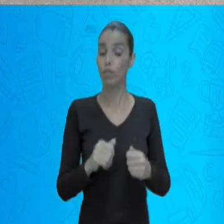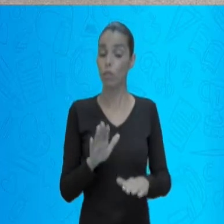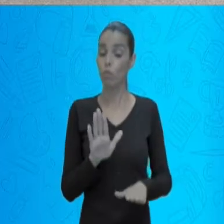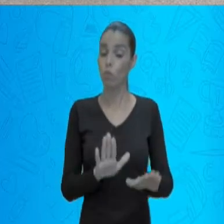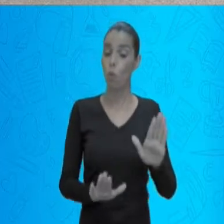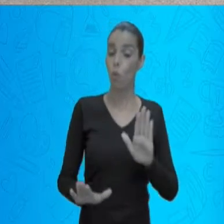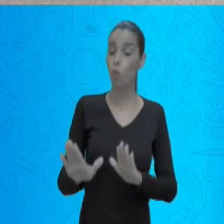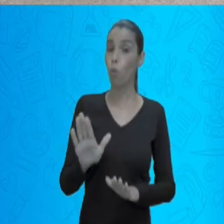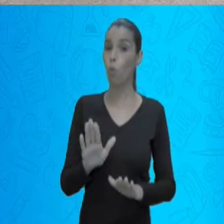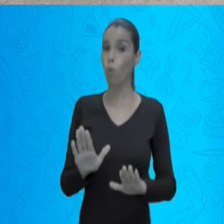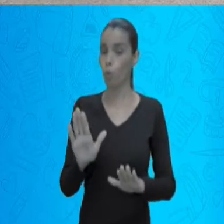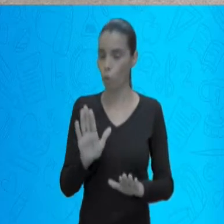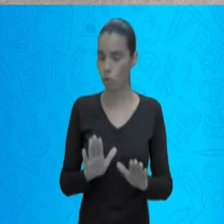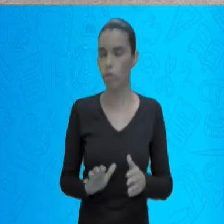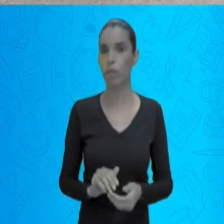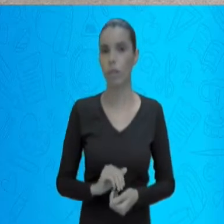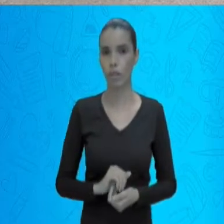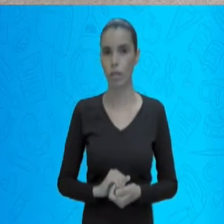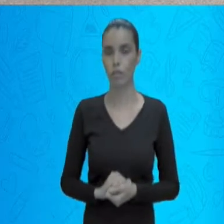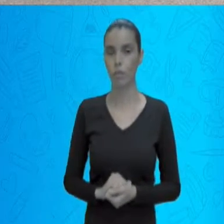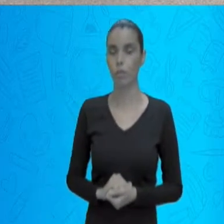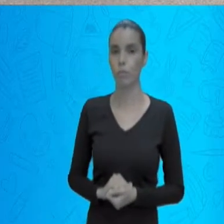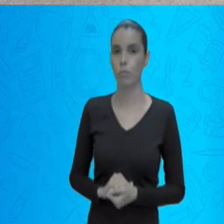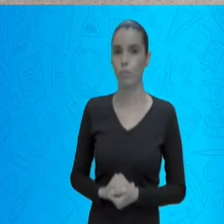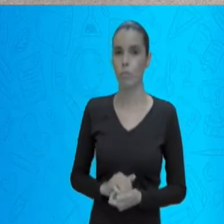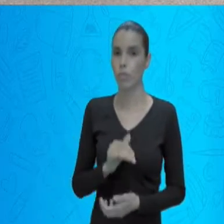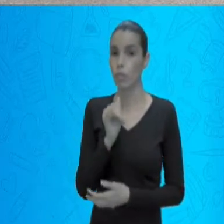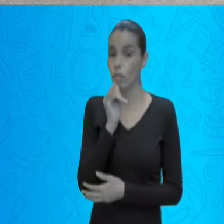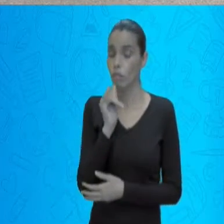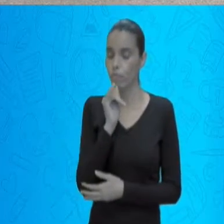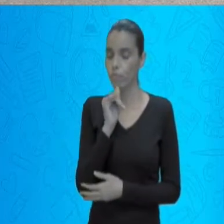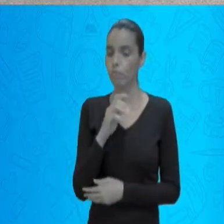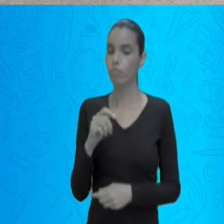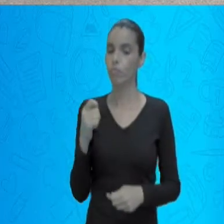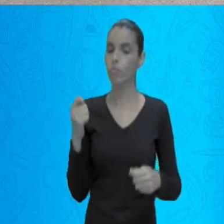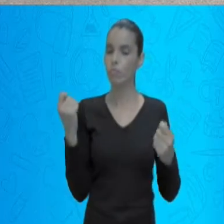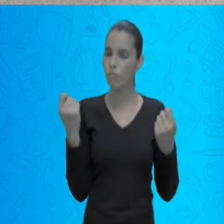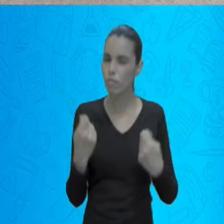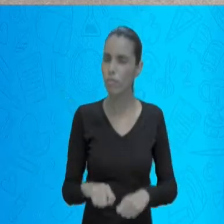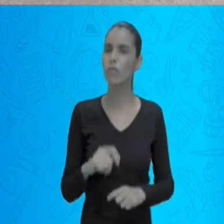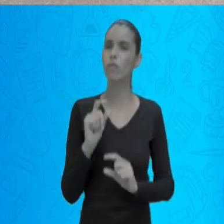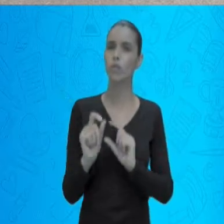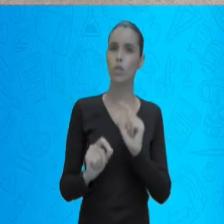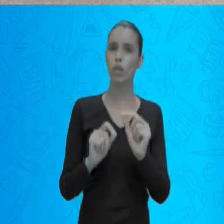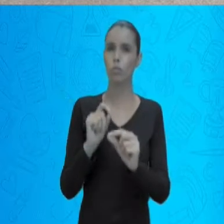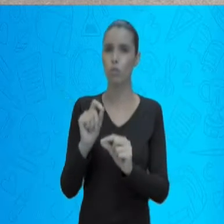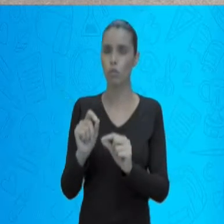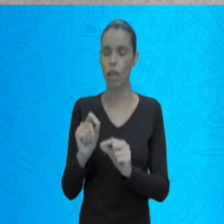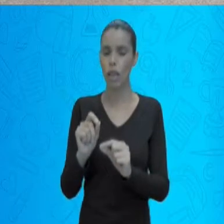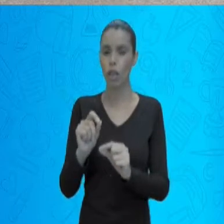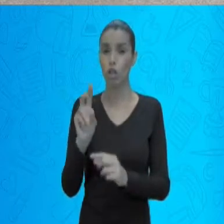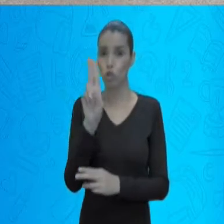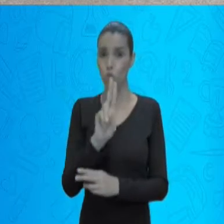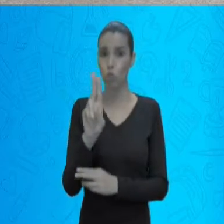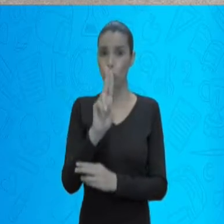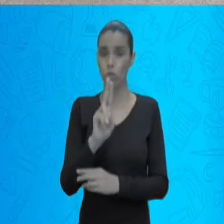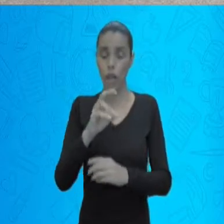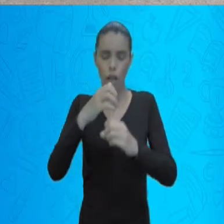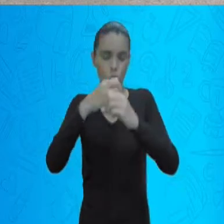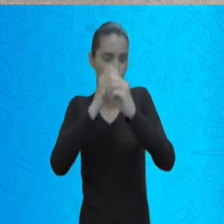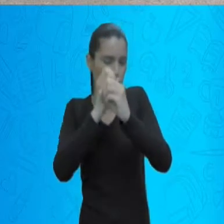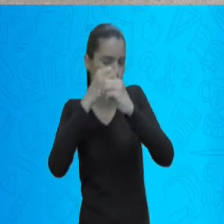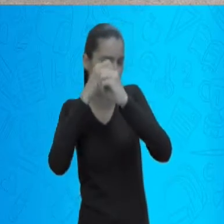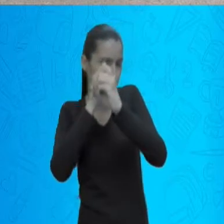necessário levar aquela mistura ao microscópio para poder